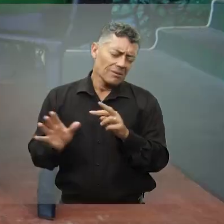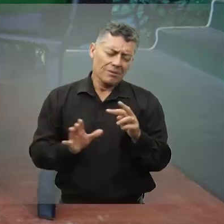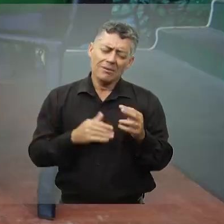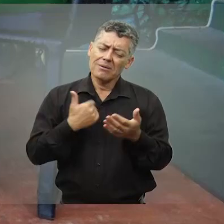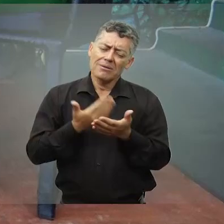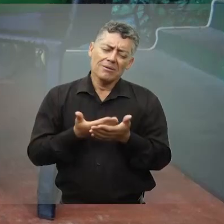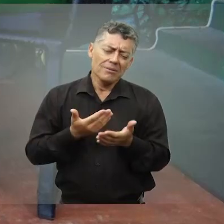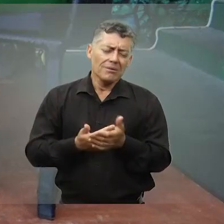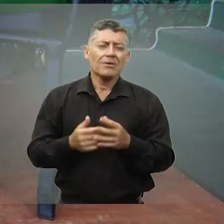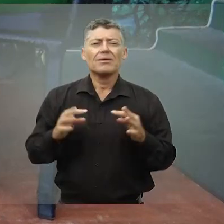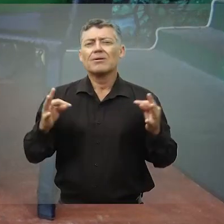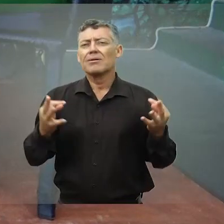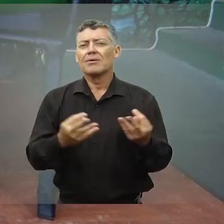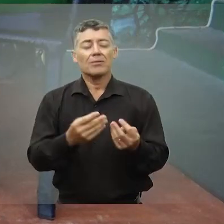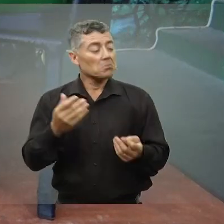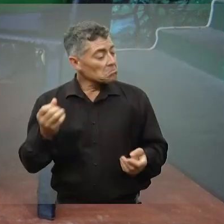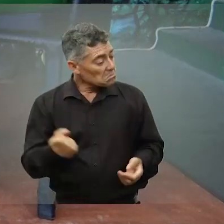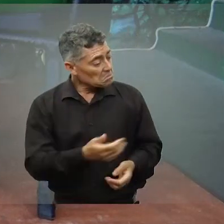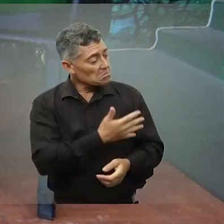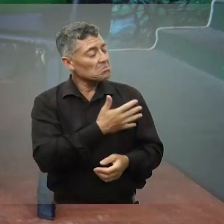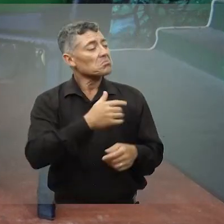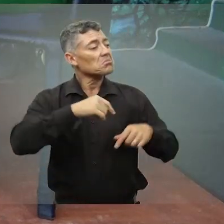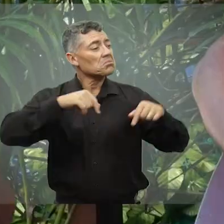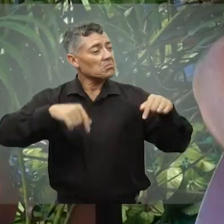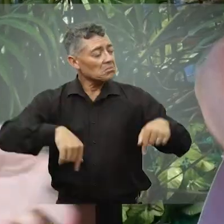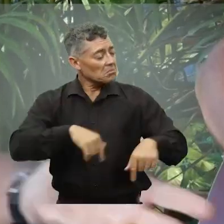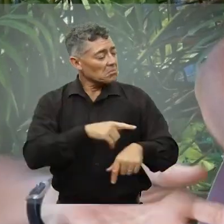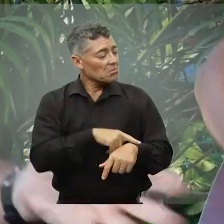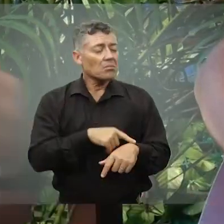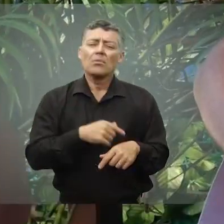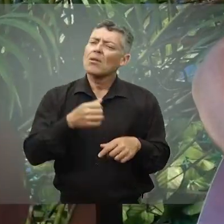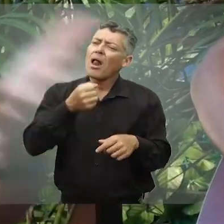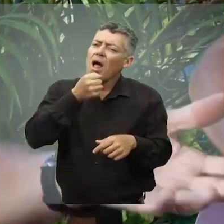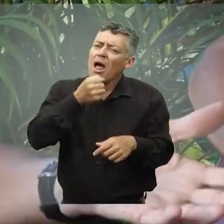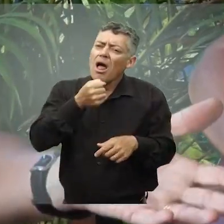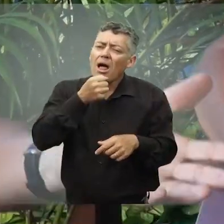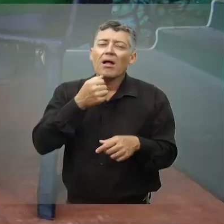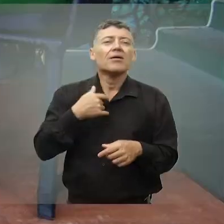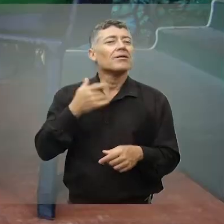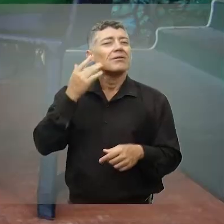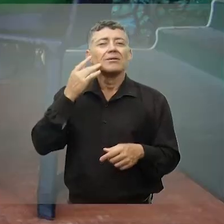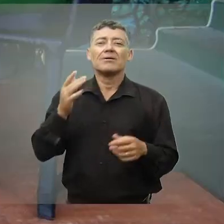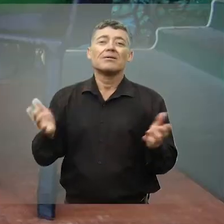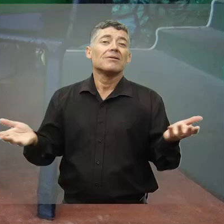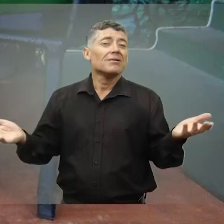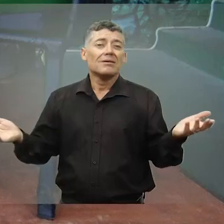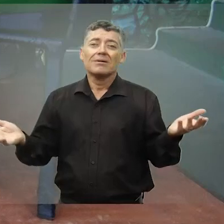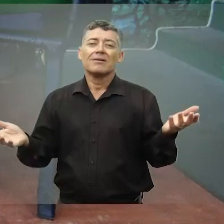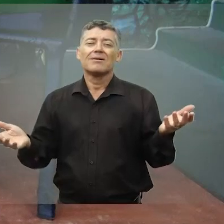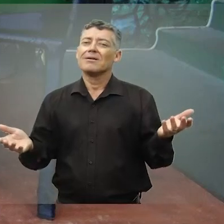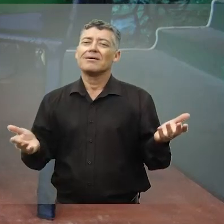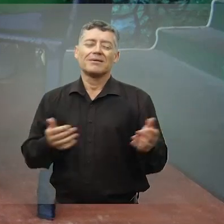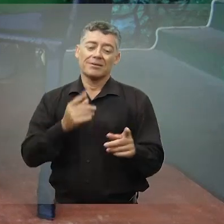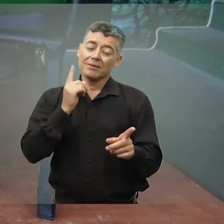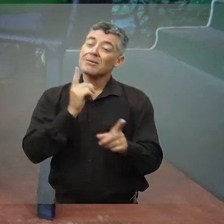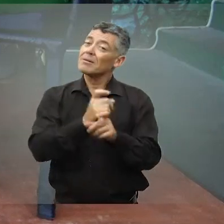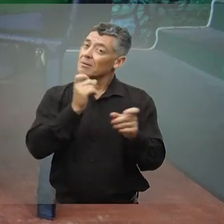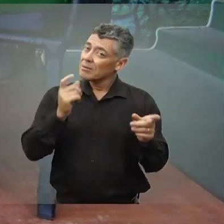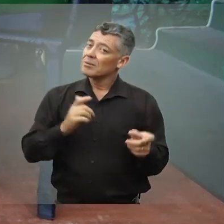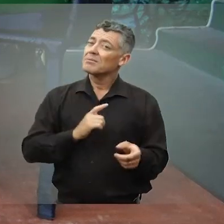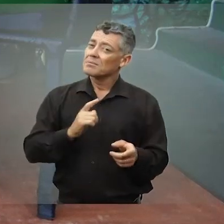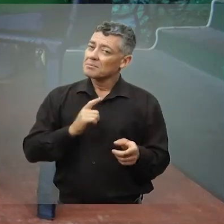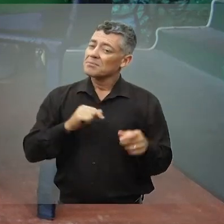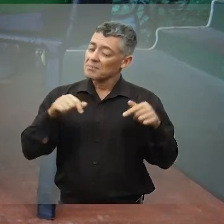escola, todo mundo. Você, a novidade, né, do momento. Que você era cantor, eu dizia, nem eu. Eu também descobri. Eu me descobri